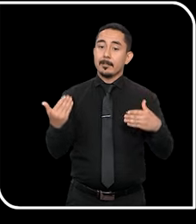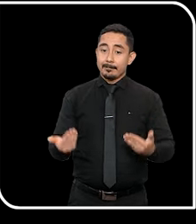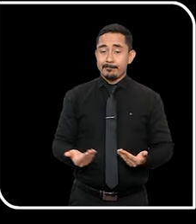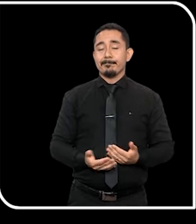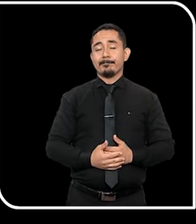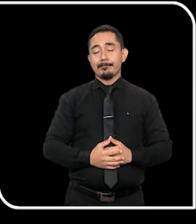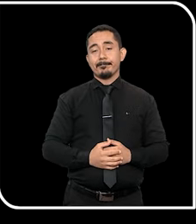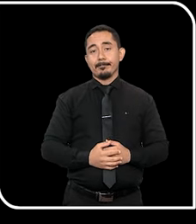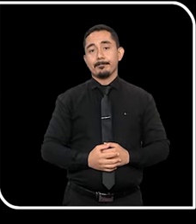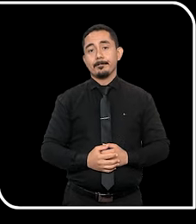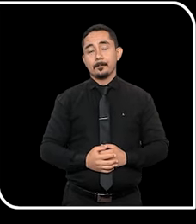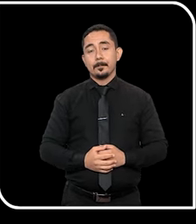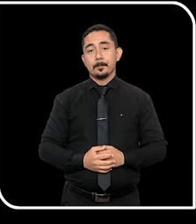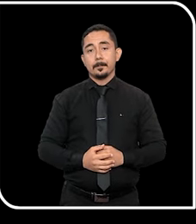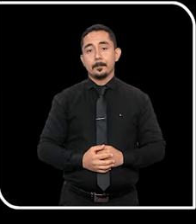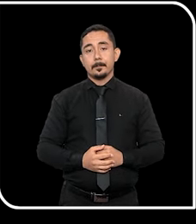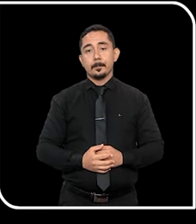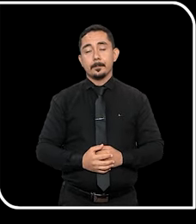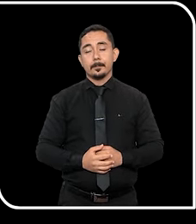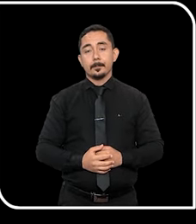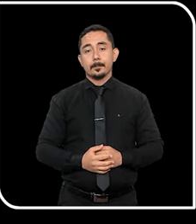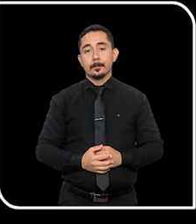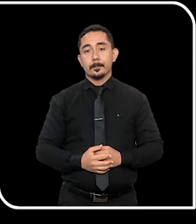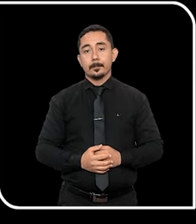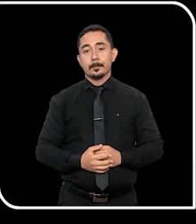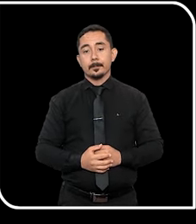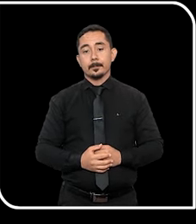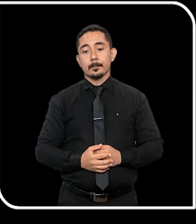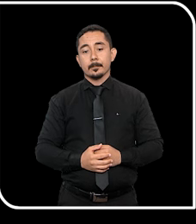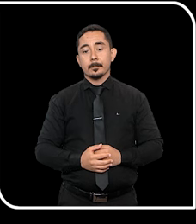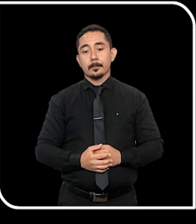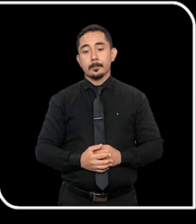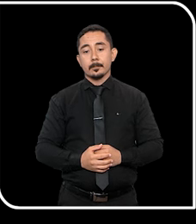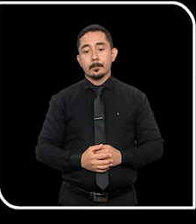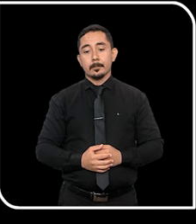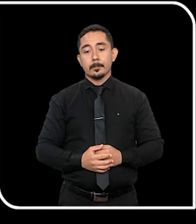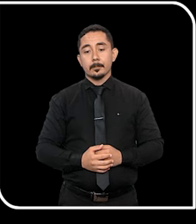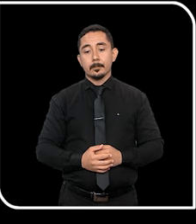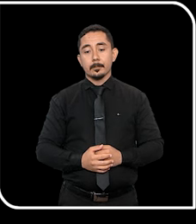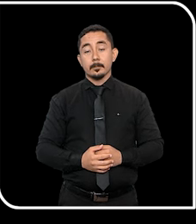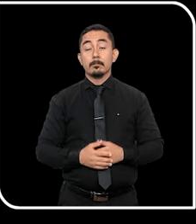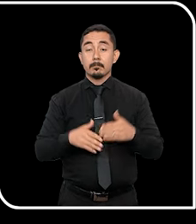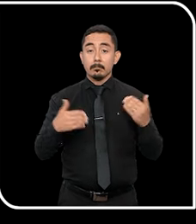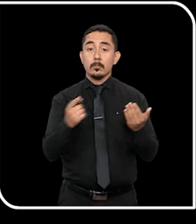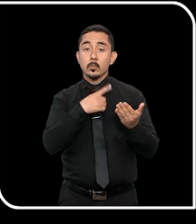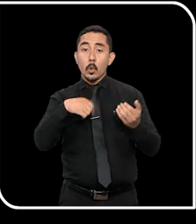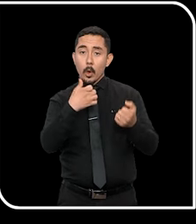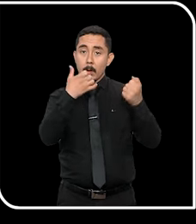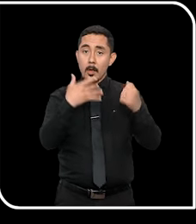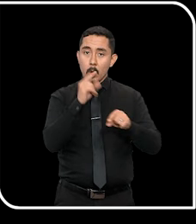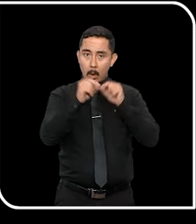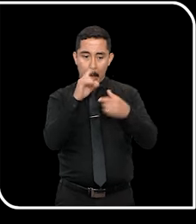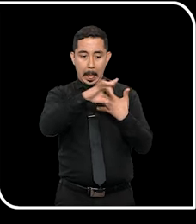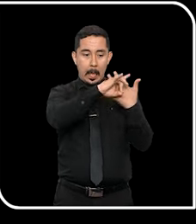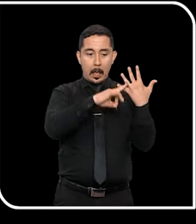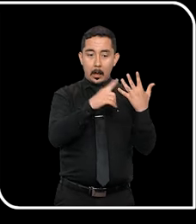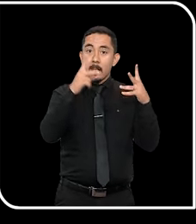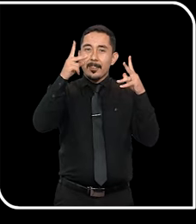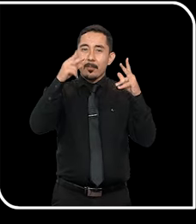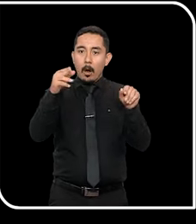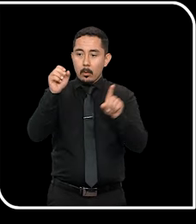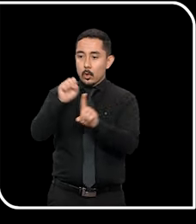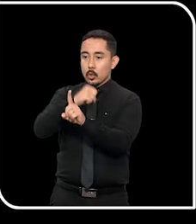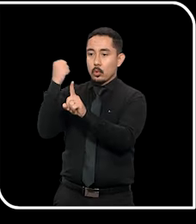suficiente tá eh e aí né a gente vai dizer que deficiência ela é uma